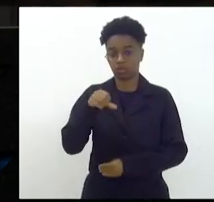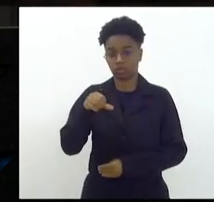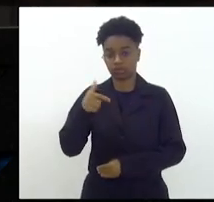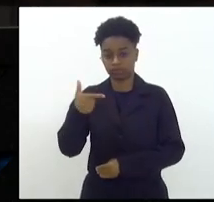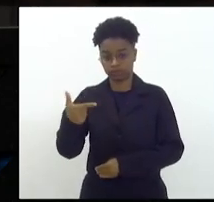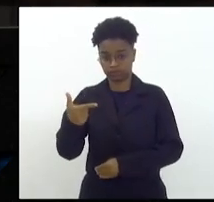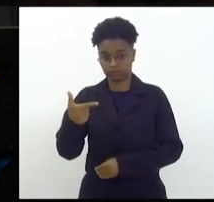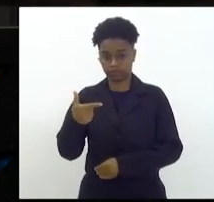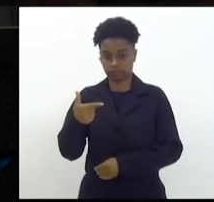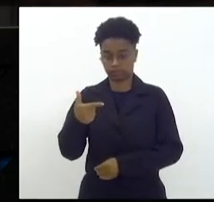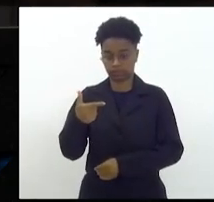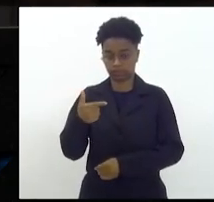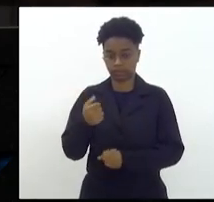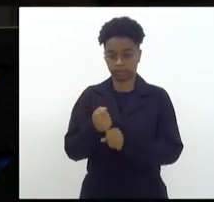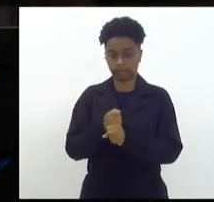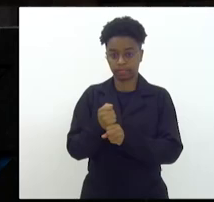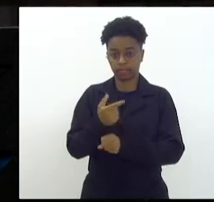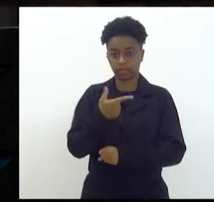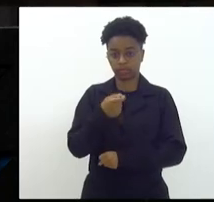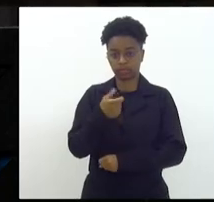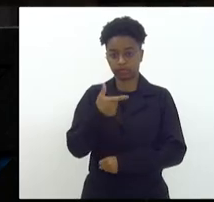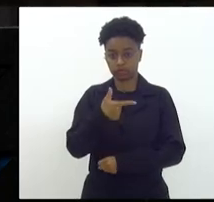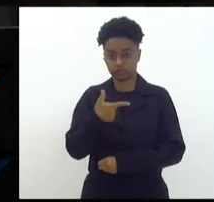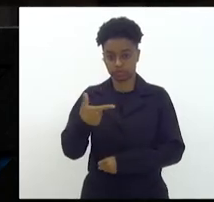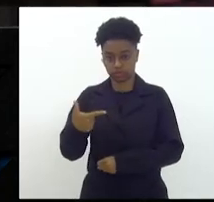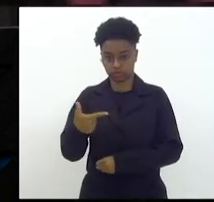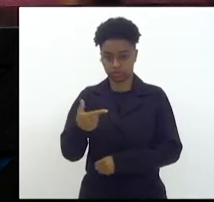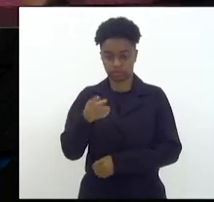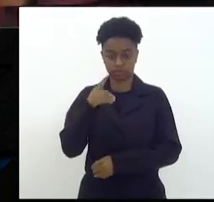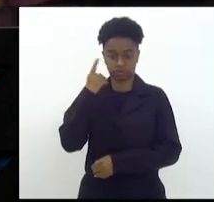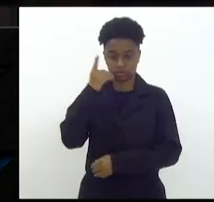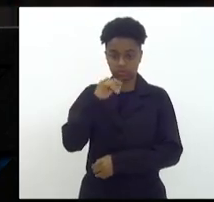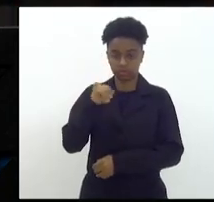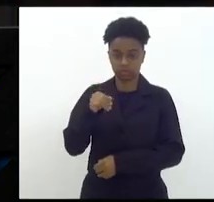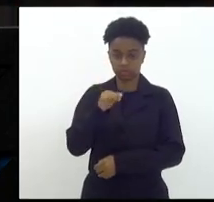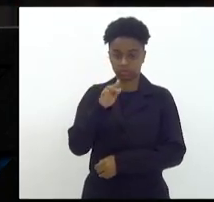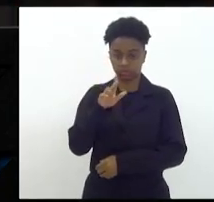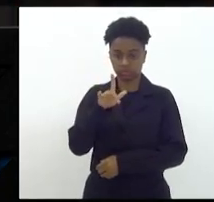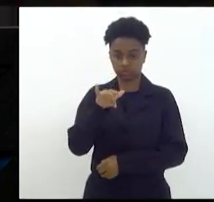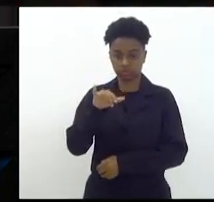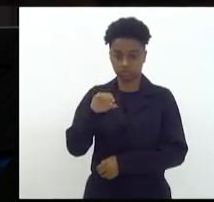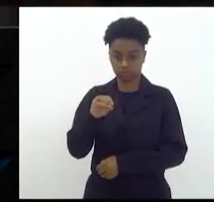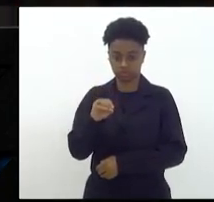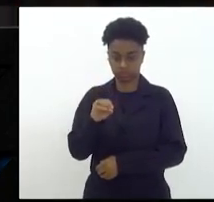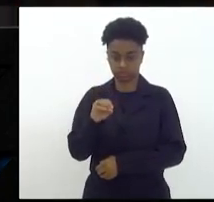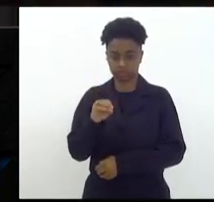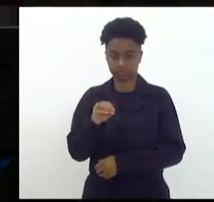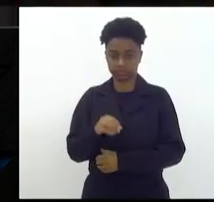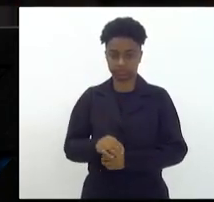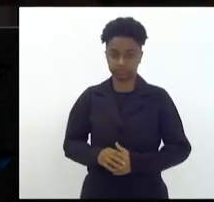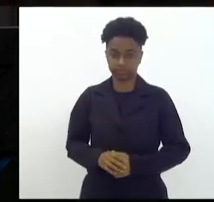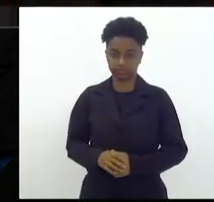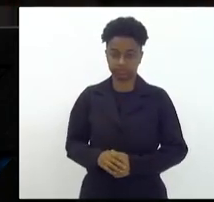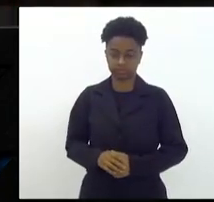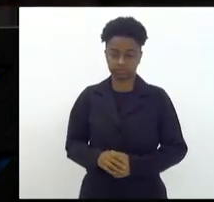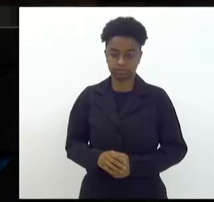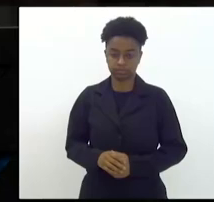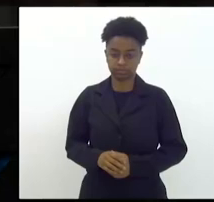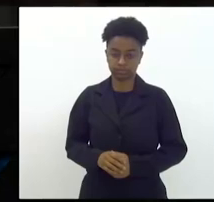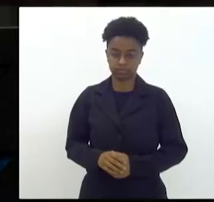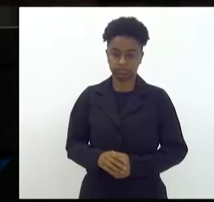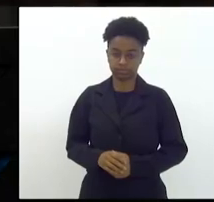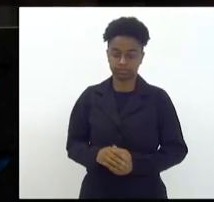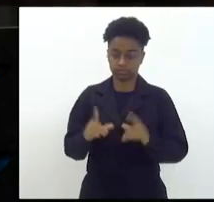de 2022 Deputado Júlio Rocha que reduziu